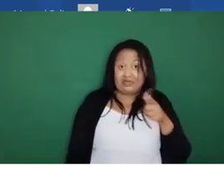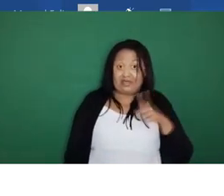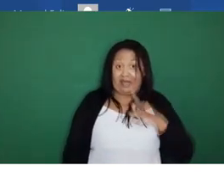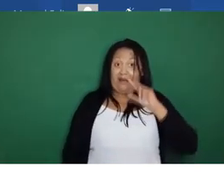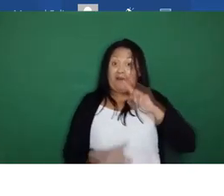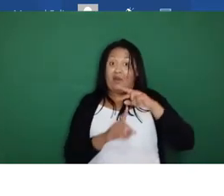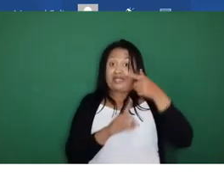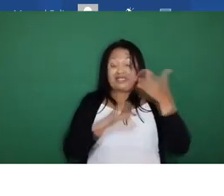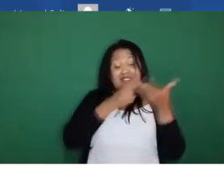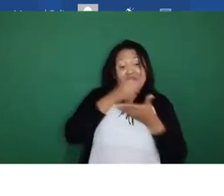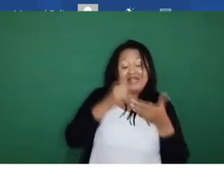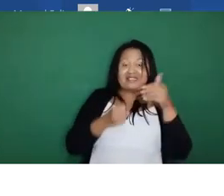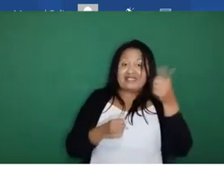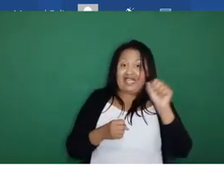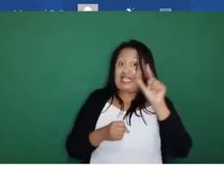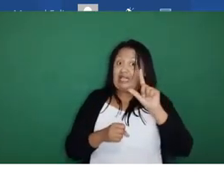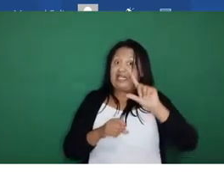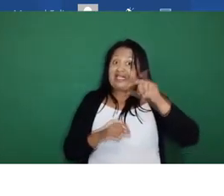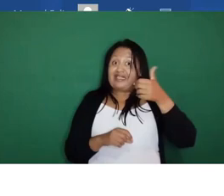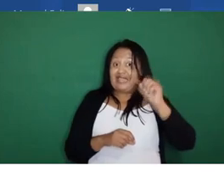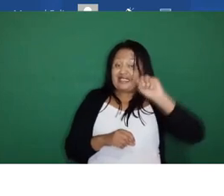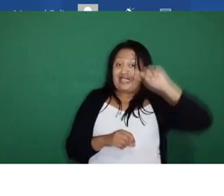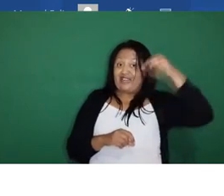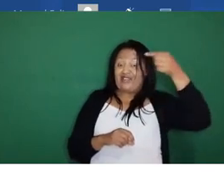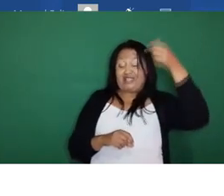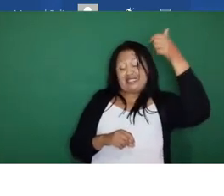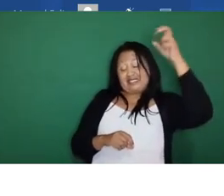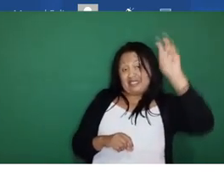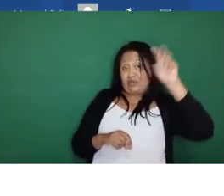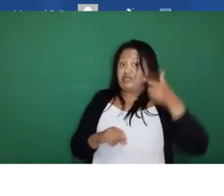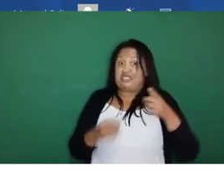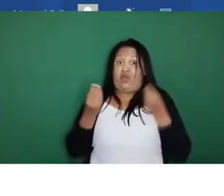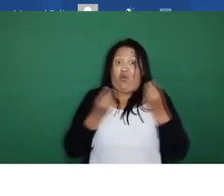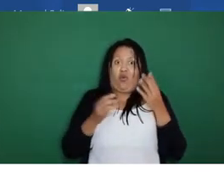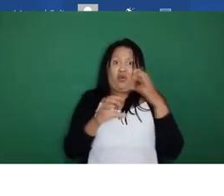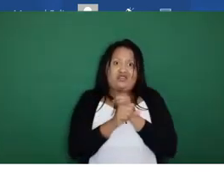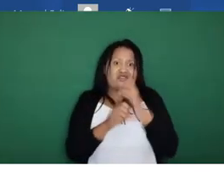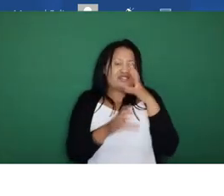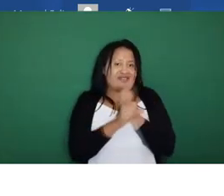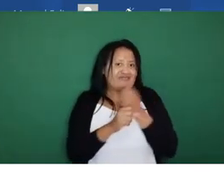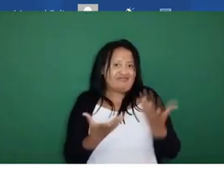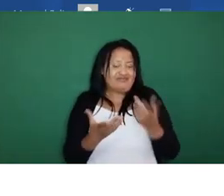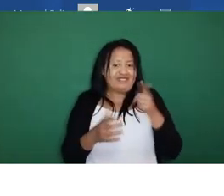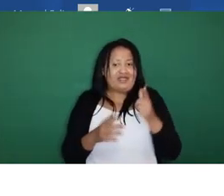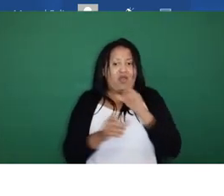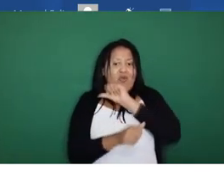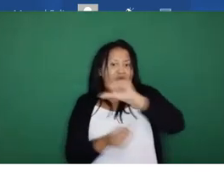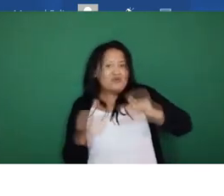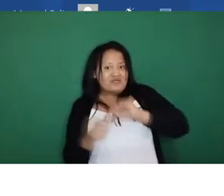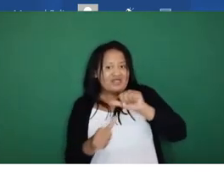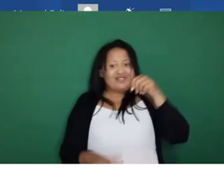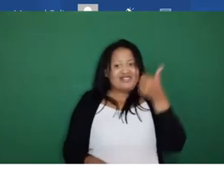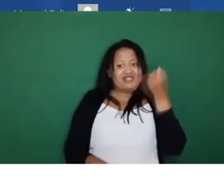nem 10 elevado a 5 então eu não teria como resolver essa soma então por isso que eu transformei o